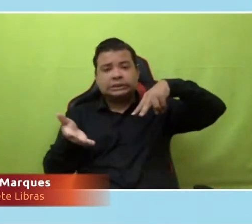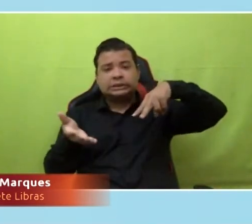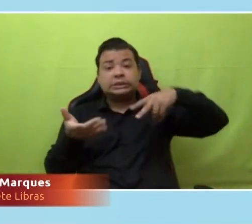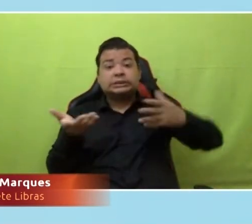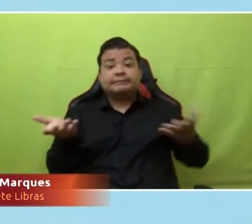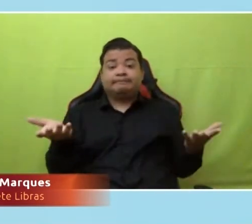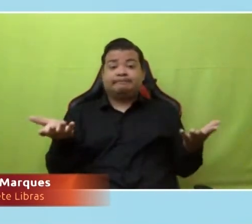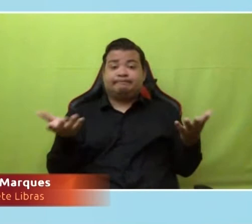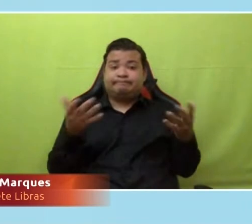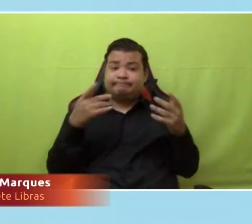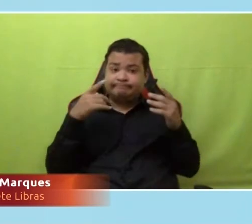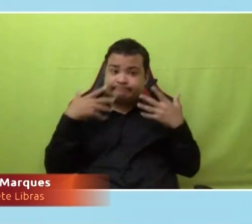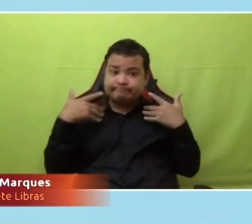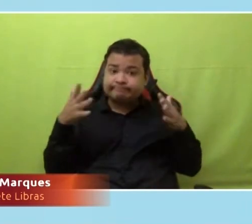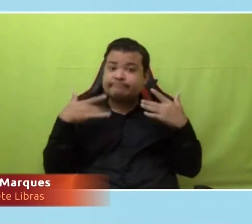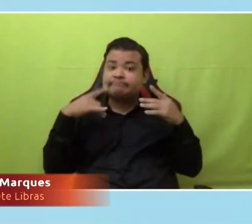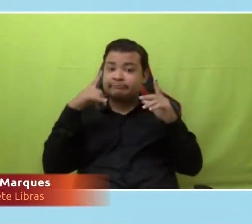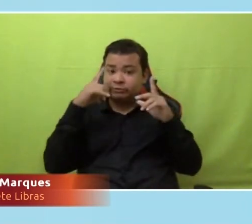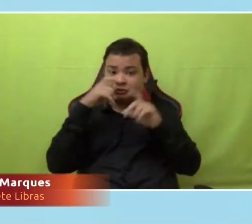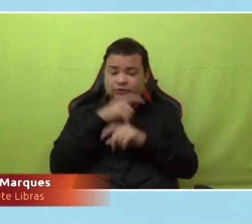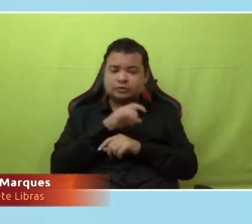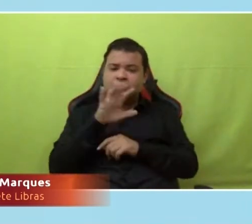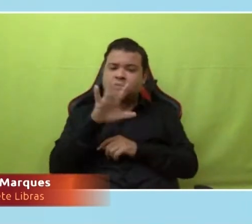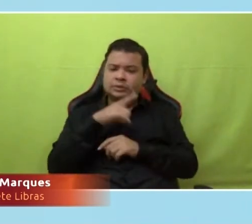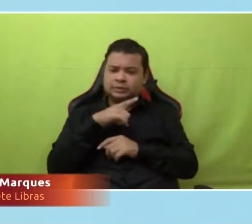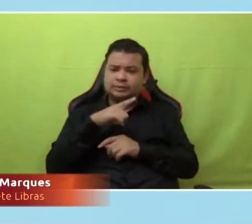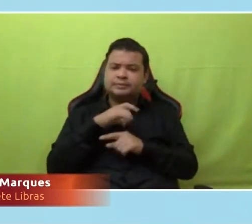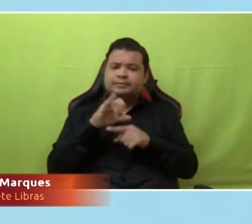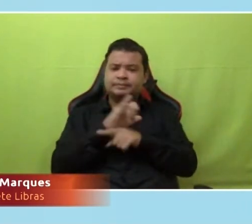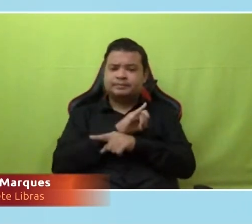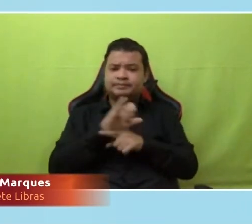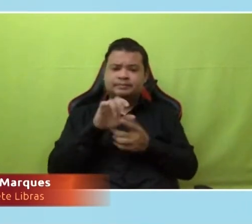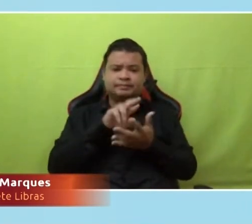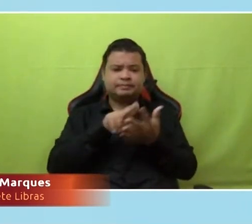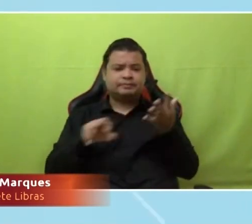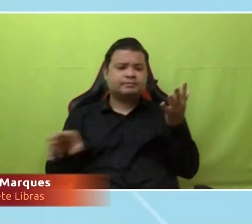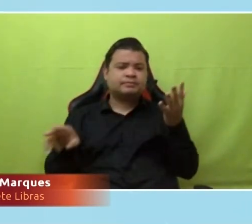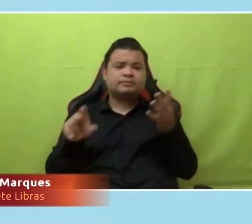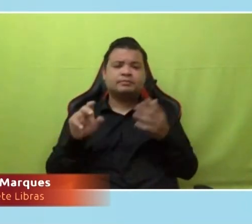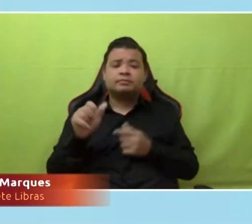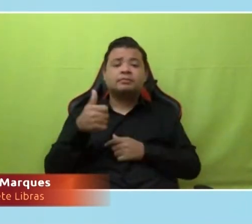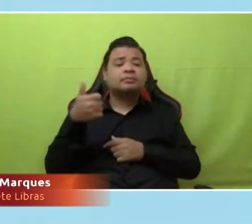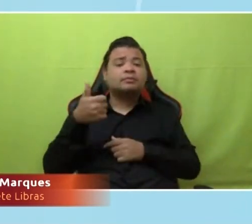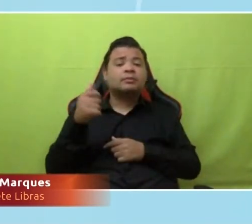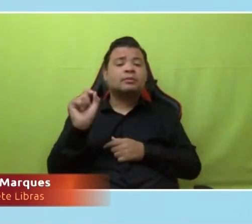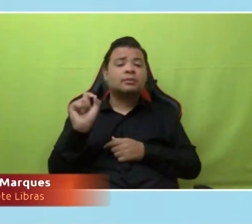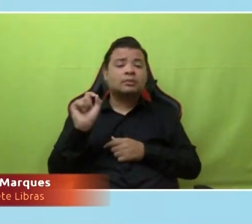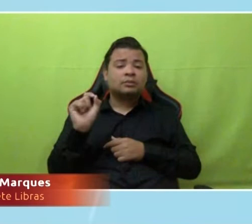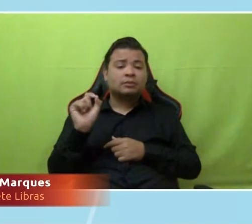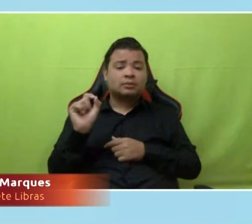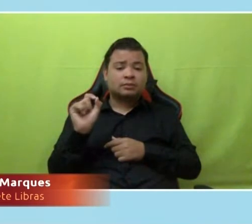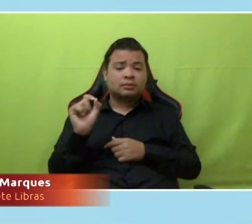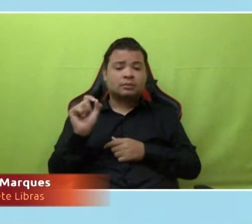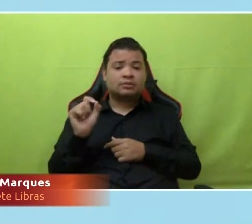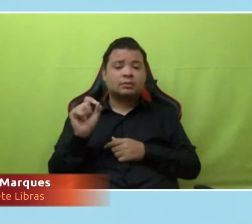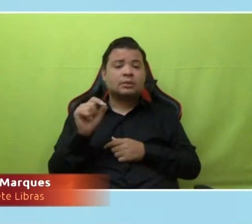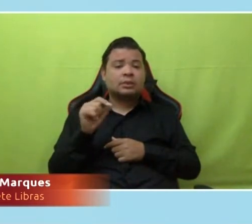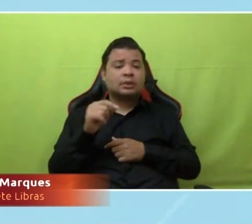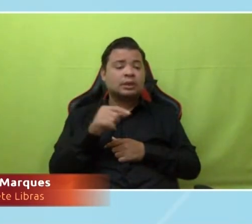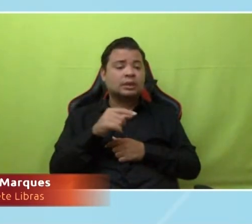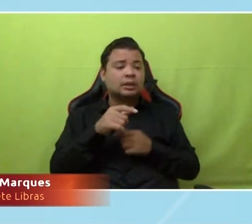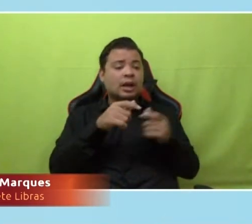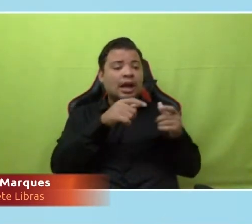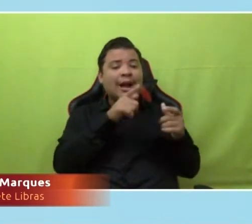Então, a gente tem uma série de opções que a gente pode ter. Primeiro, e sempre, diminuir a quantidade do número de criadouros que a gente tem em